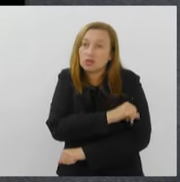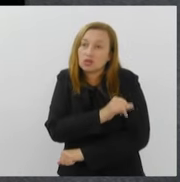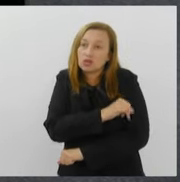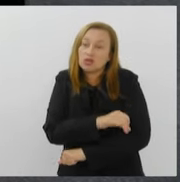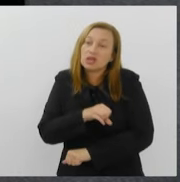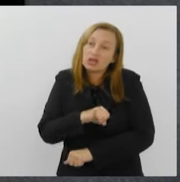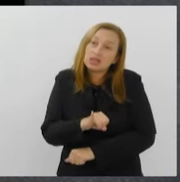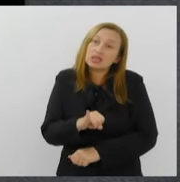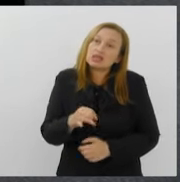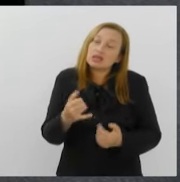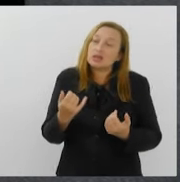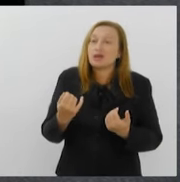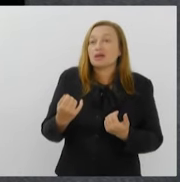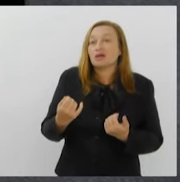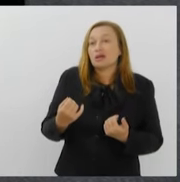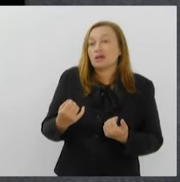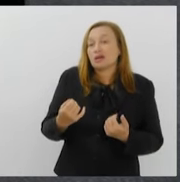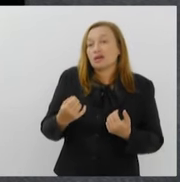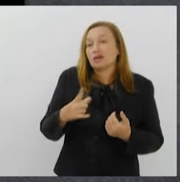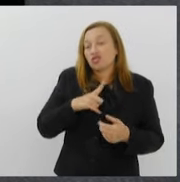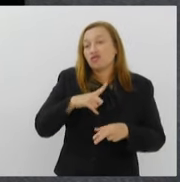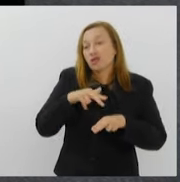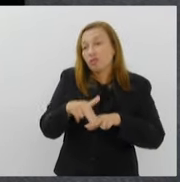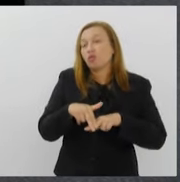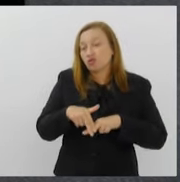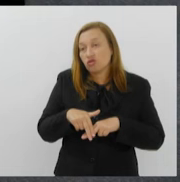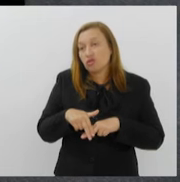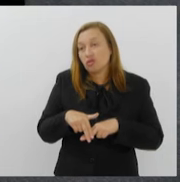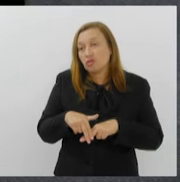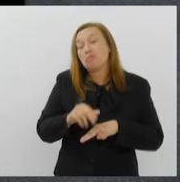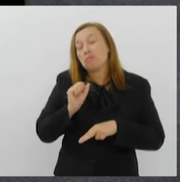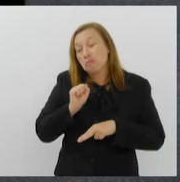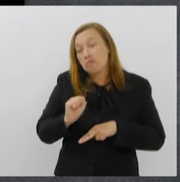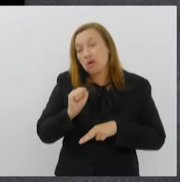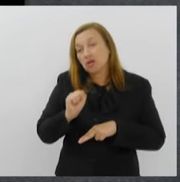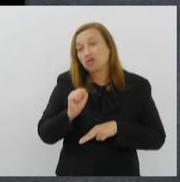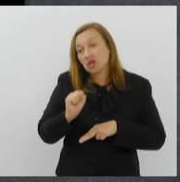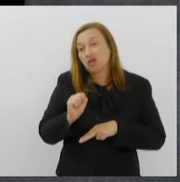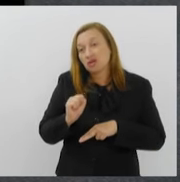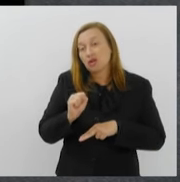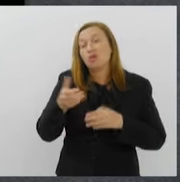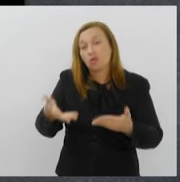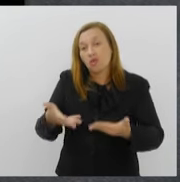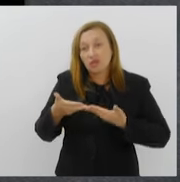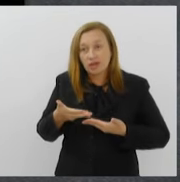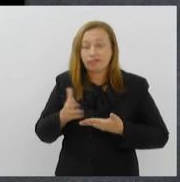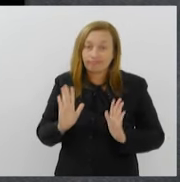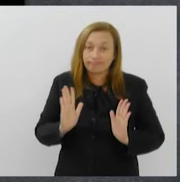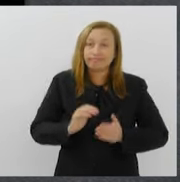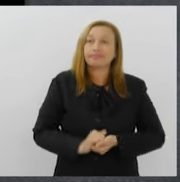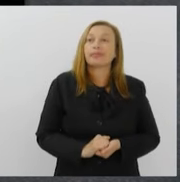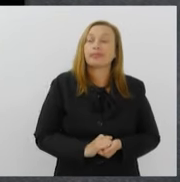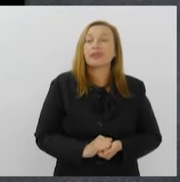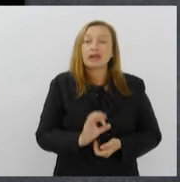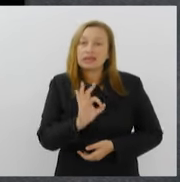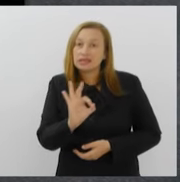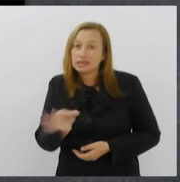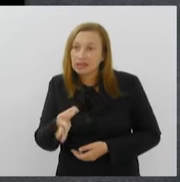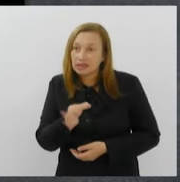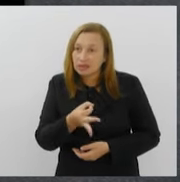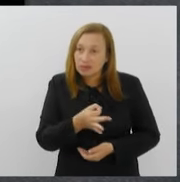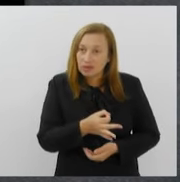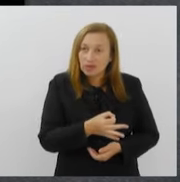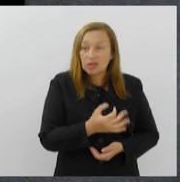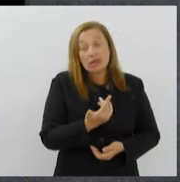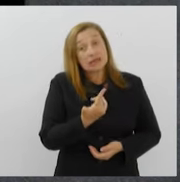houver necessidade, se houver motivação, nós podemos gentilmente convidar, né? E, evidentemente,